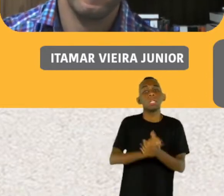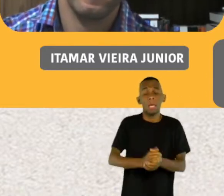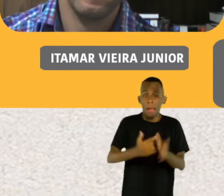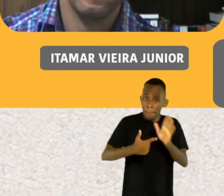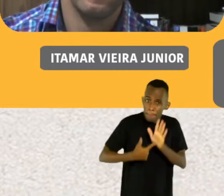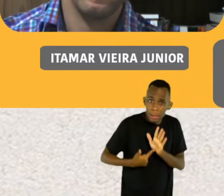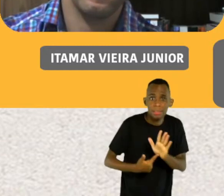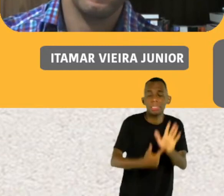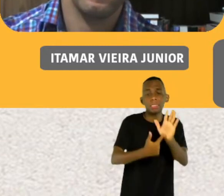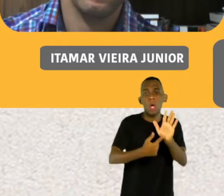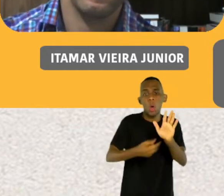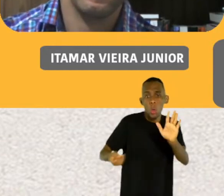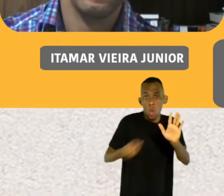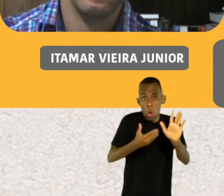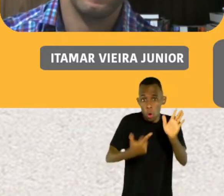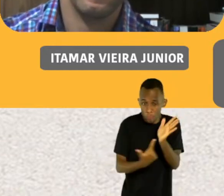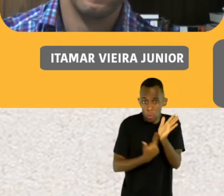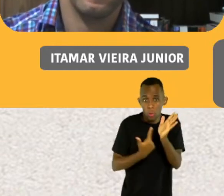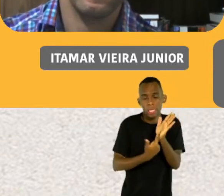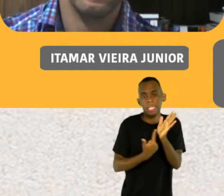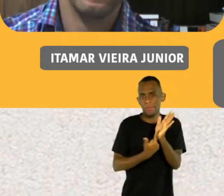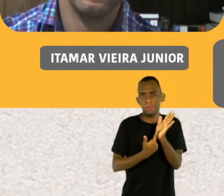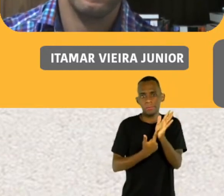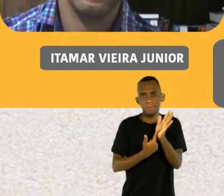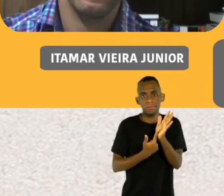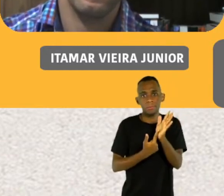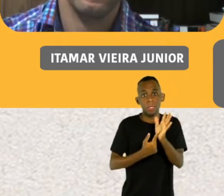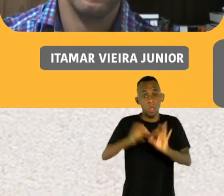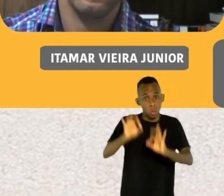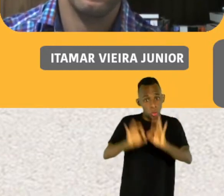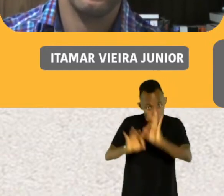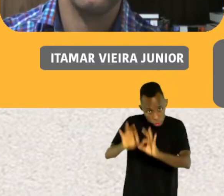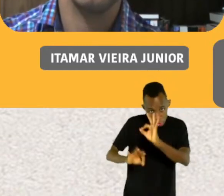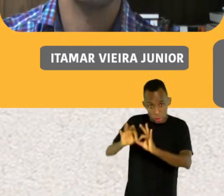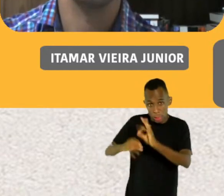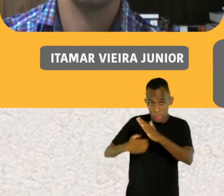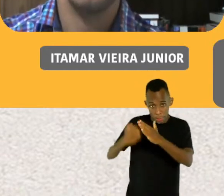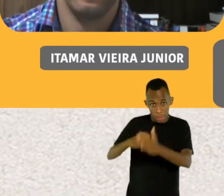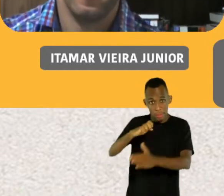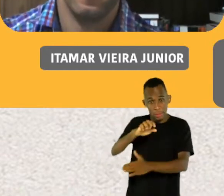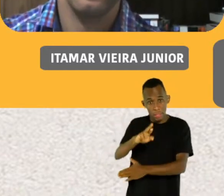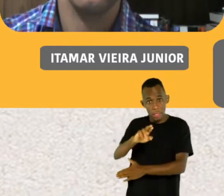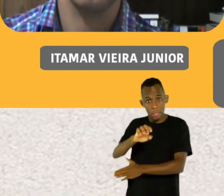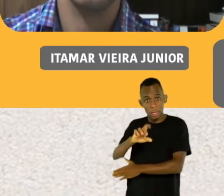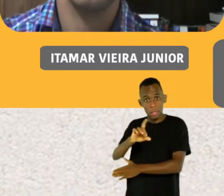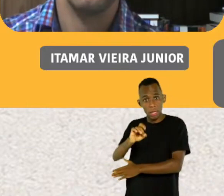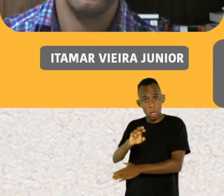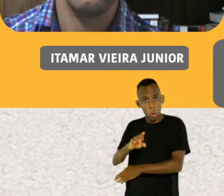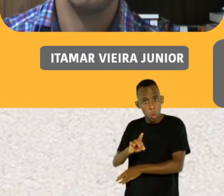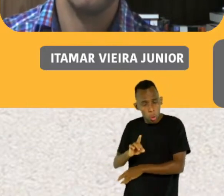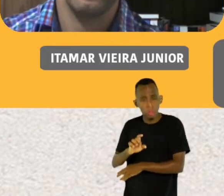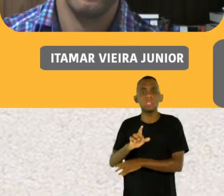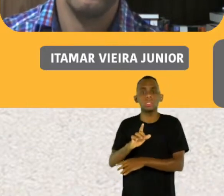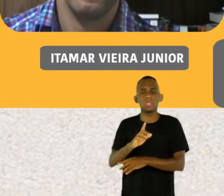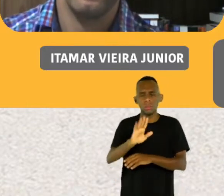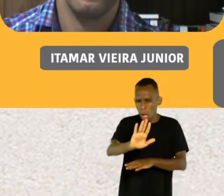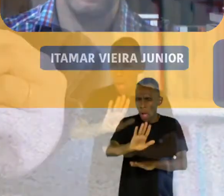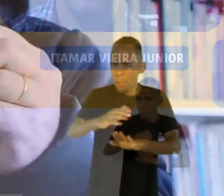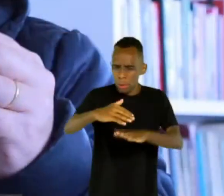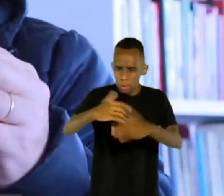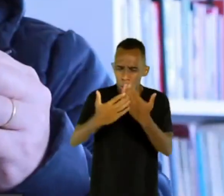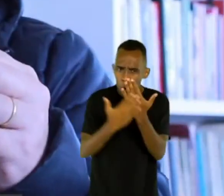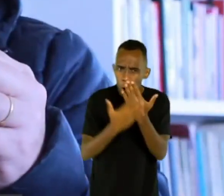novo romance, sempre bom dizer, editado pela Record, e logo vamos colocar a capa do livro no ar,